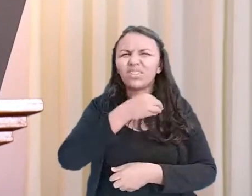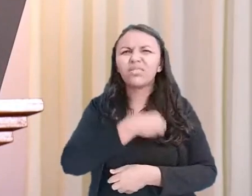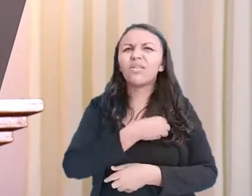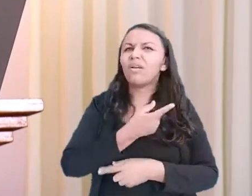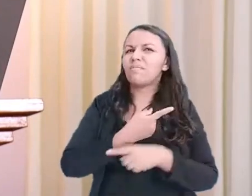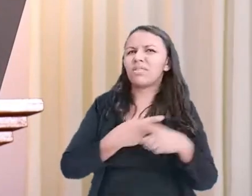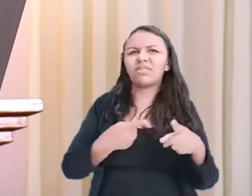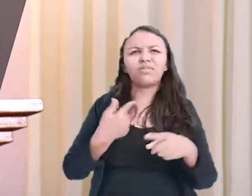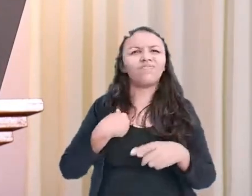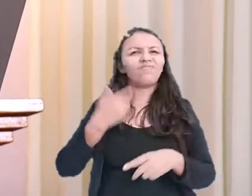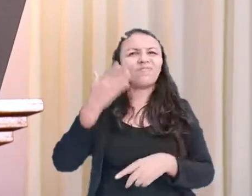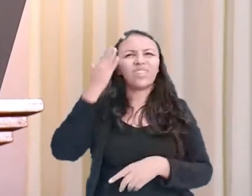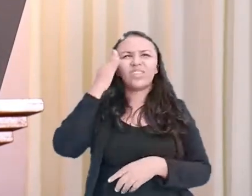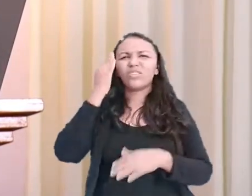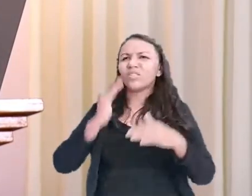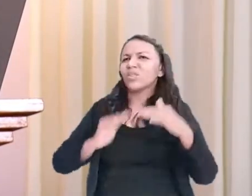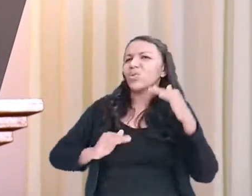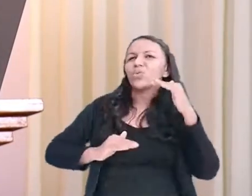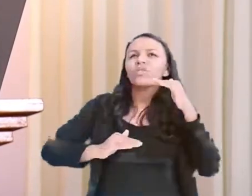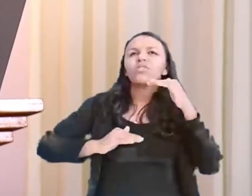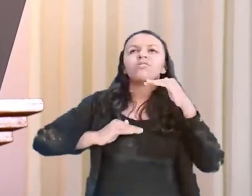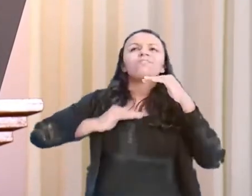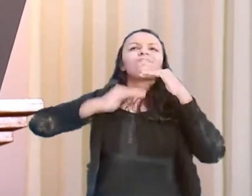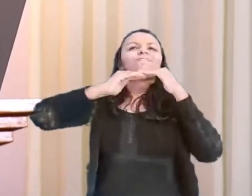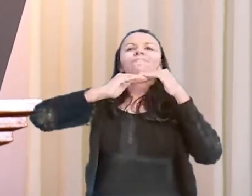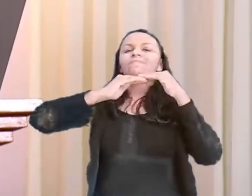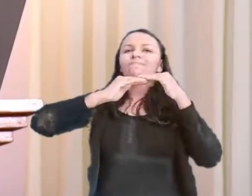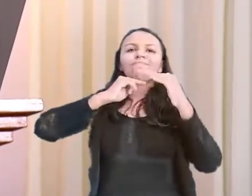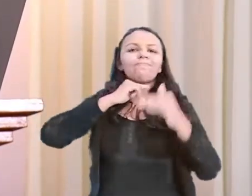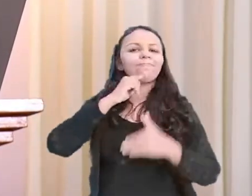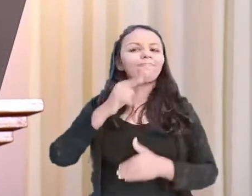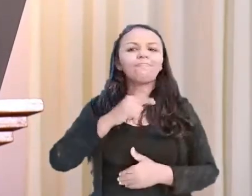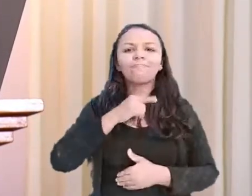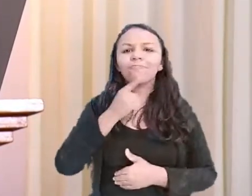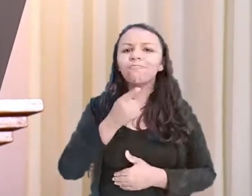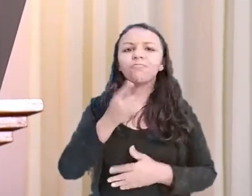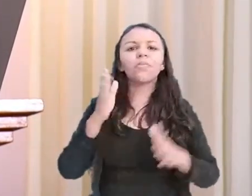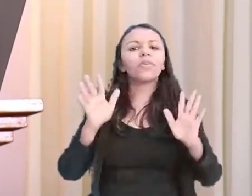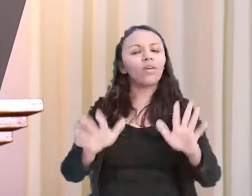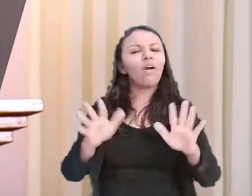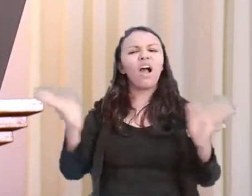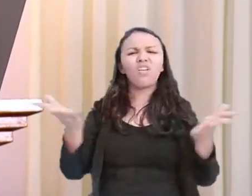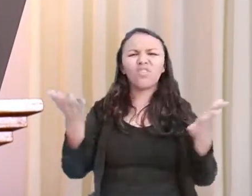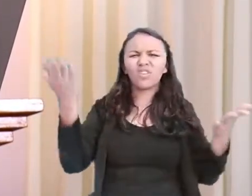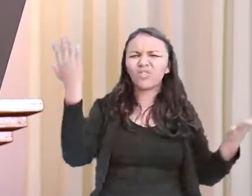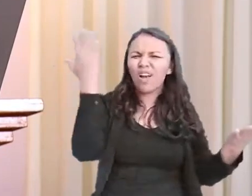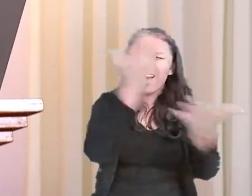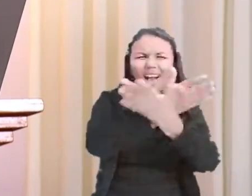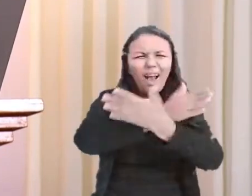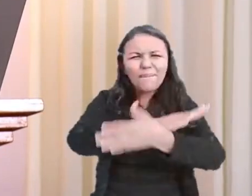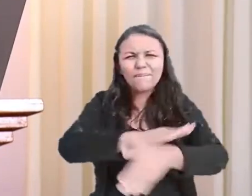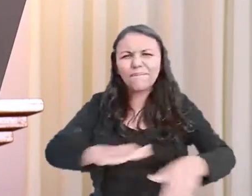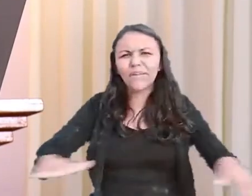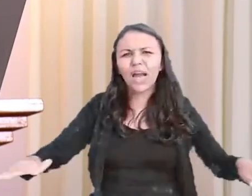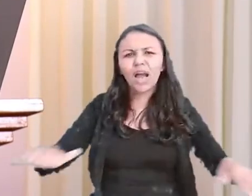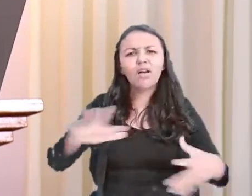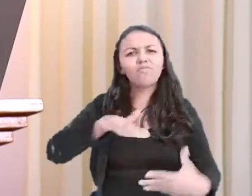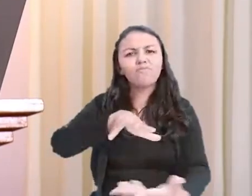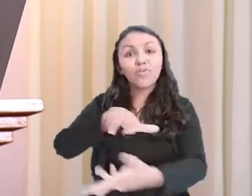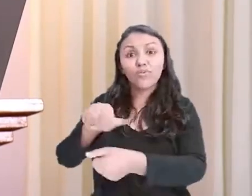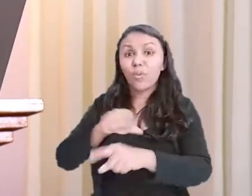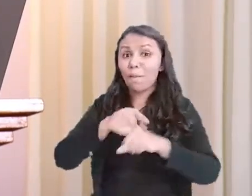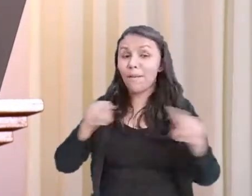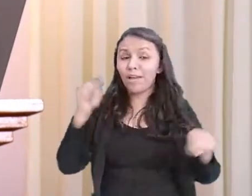para tolerar essa impiedade. Eu destruirei o mundo, mas como você é justo e você